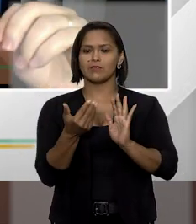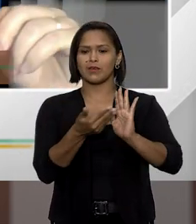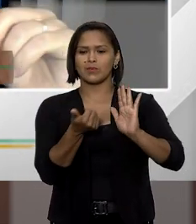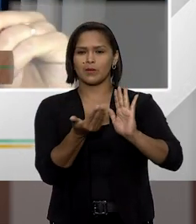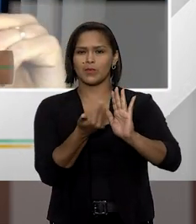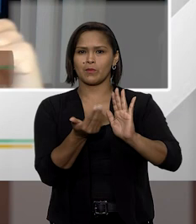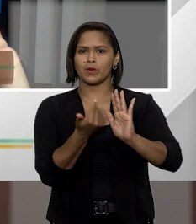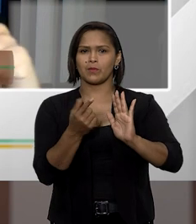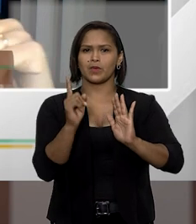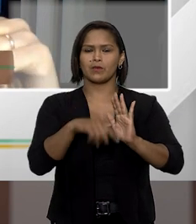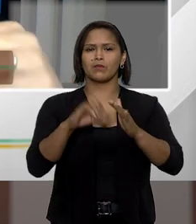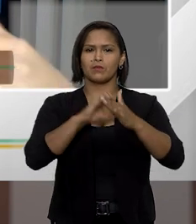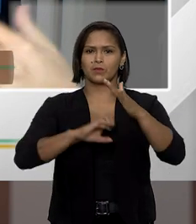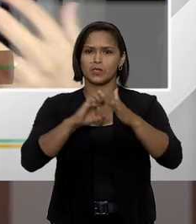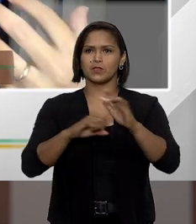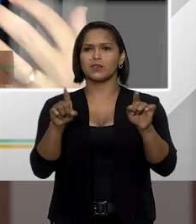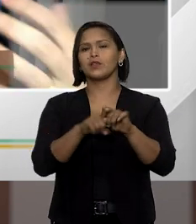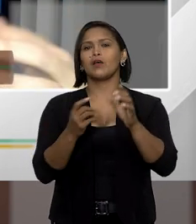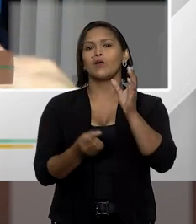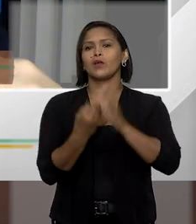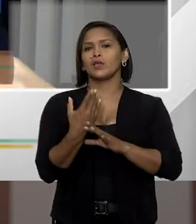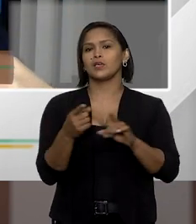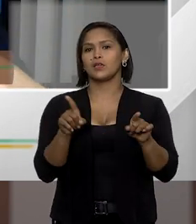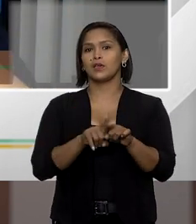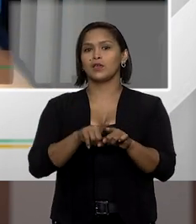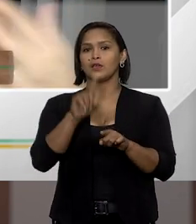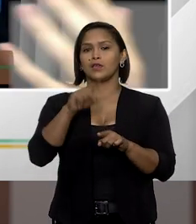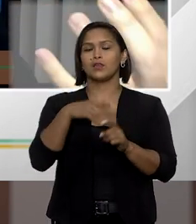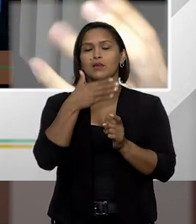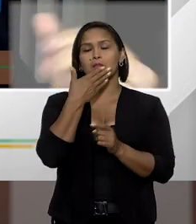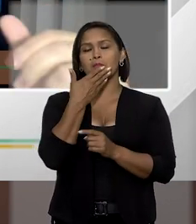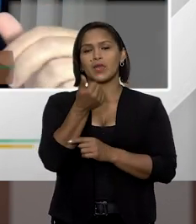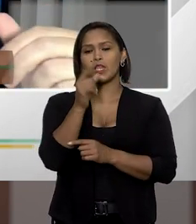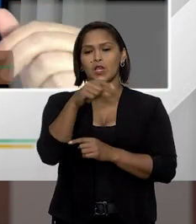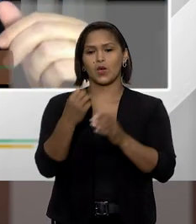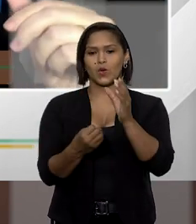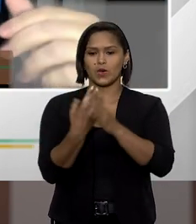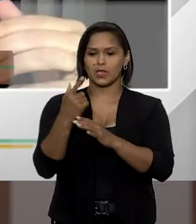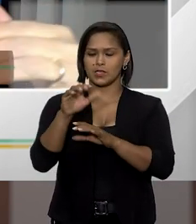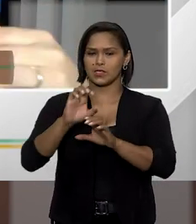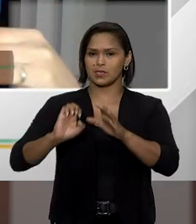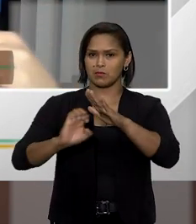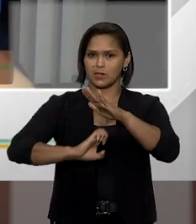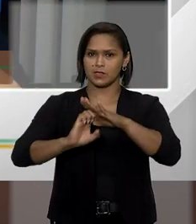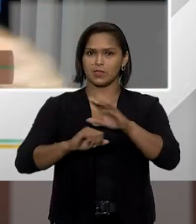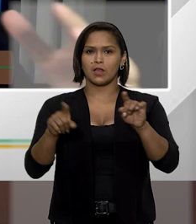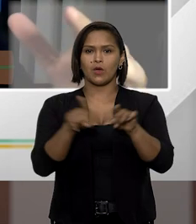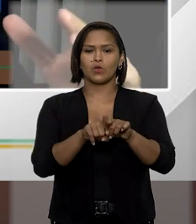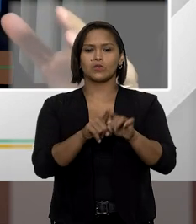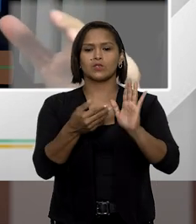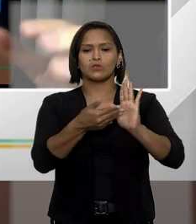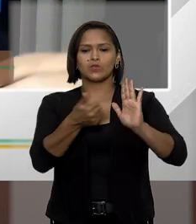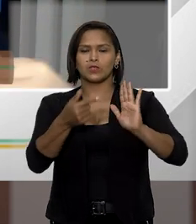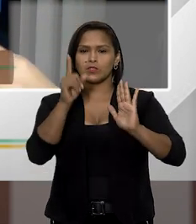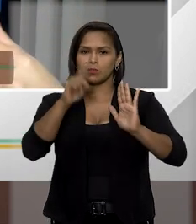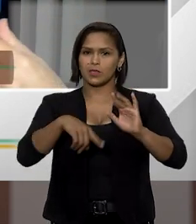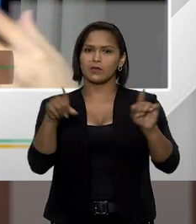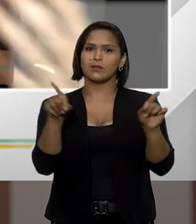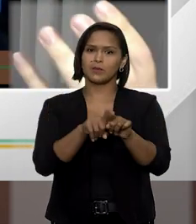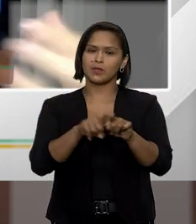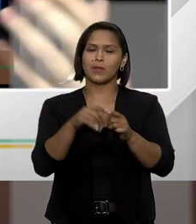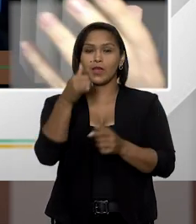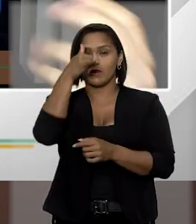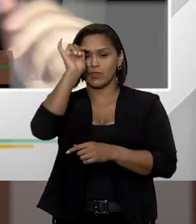depura o ambiente empresarial e cria ou melhora esse ambiente de maneira não só a extirpá-las, como